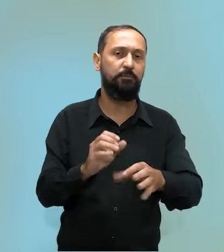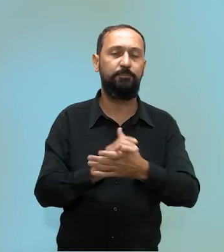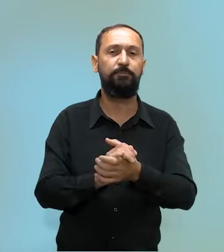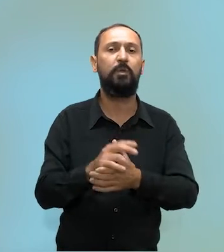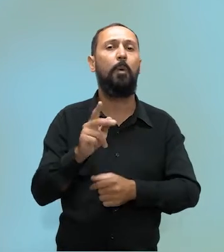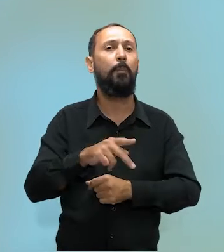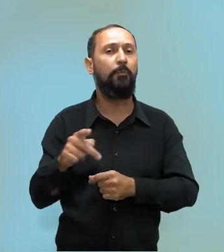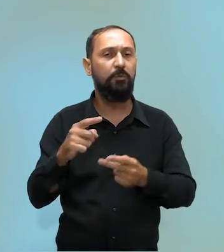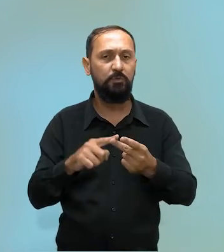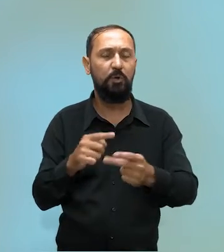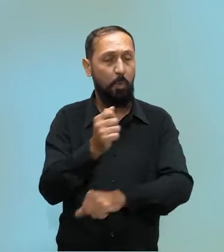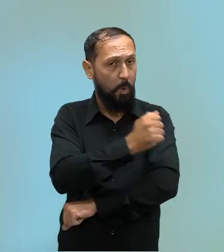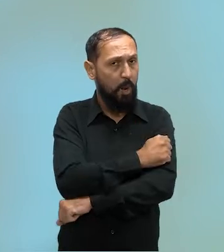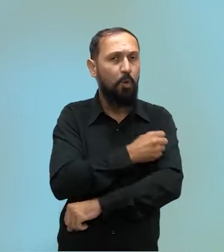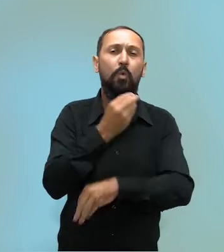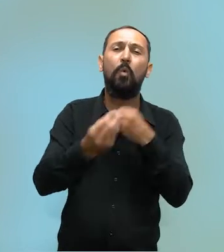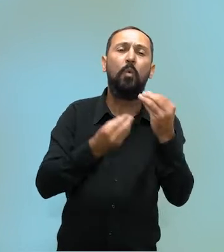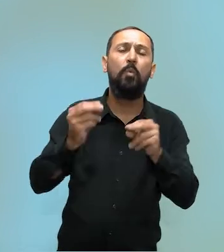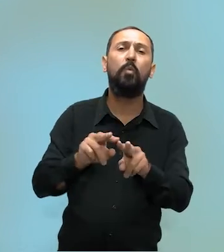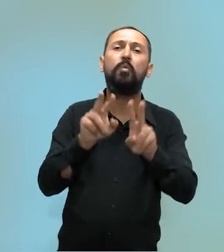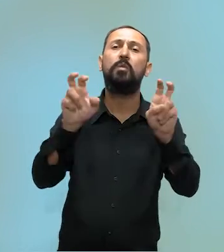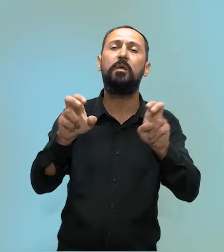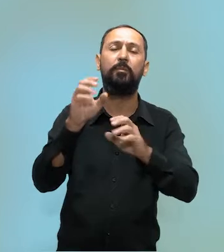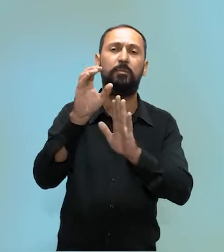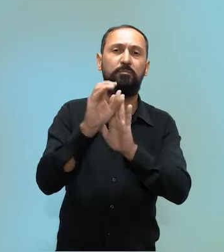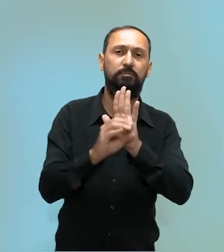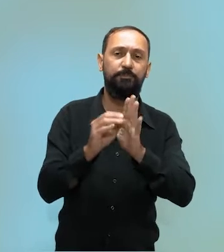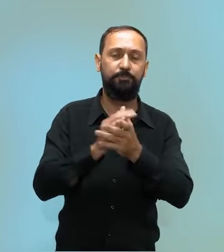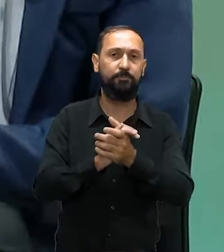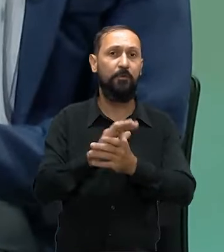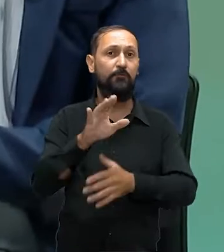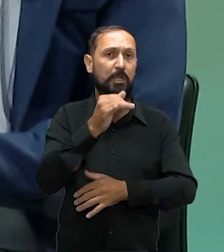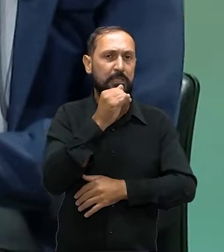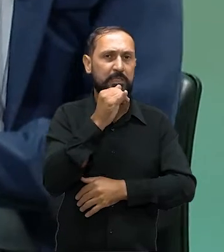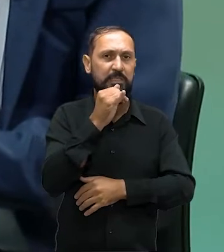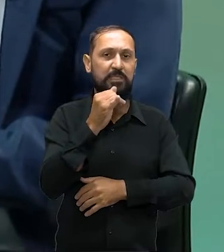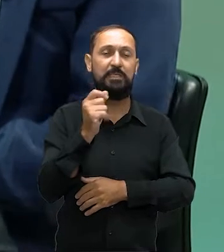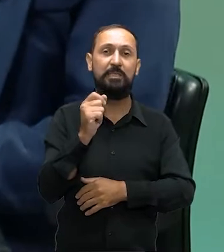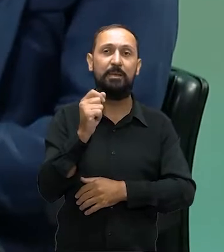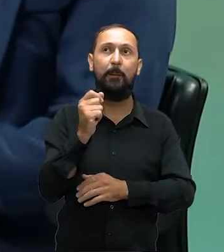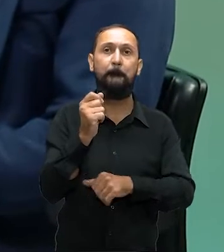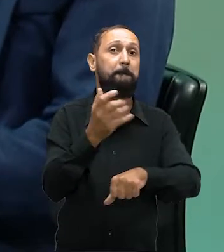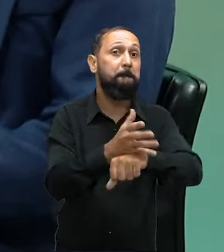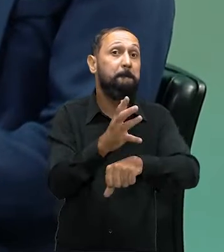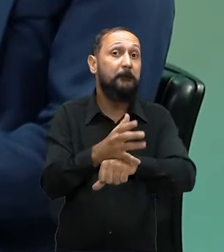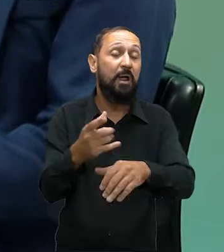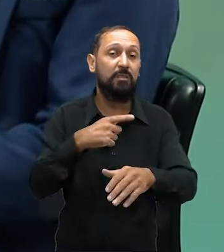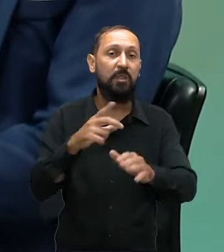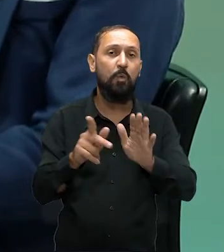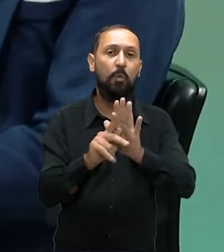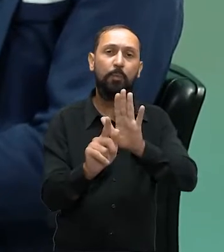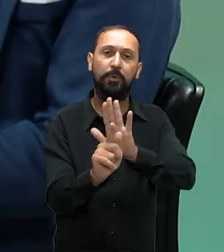linha. E além dos professores, Carlos, alunos, recebem como esse conteúdo? Olha, eu vou dar um exemplo bem prático. Nós temos um